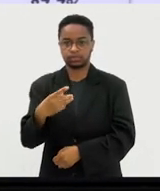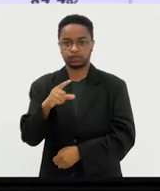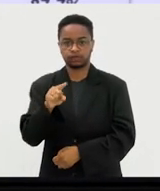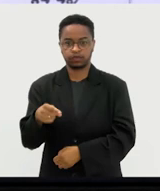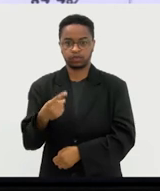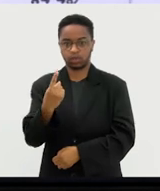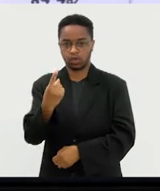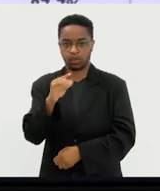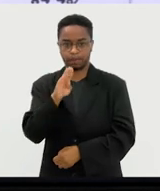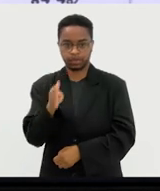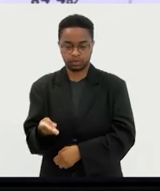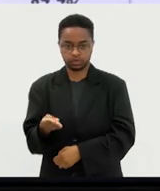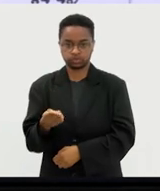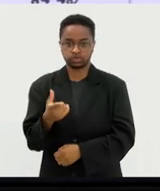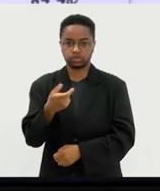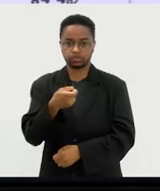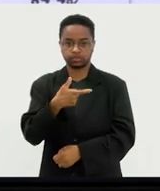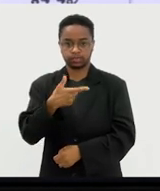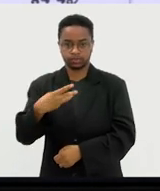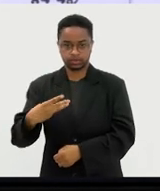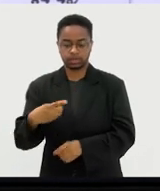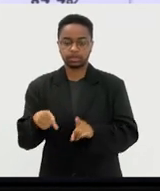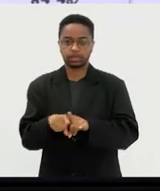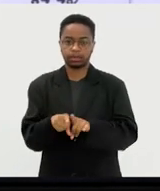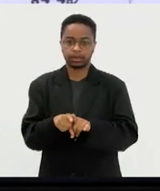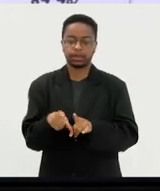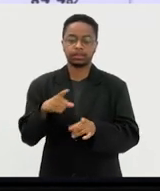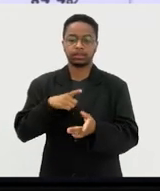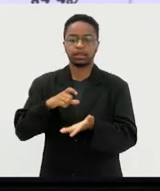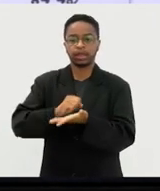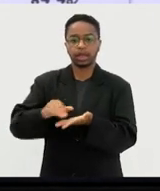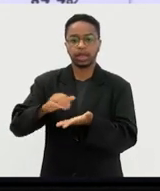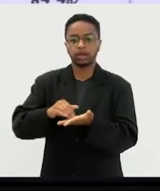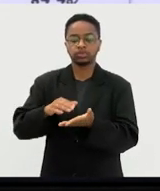103,1 bi 2023, ante despesas totais aqui de